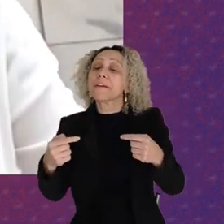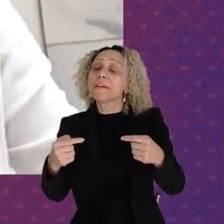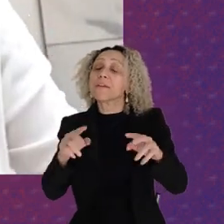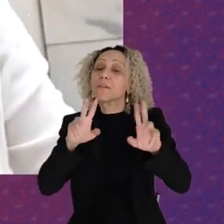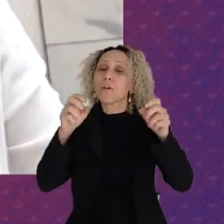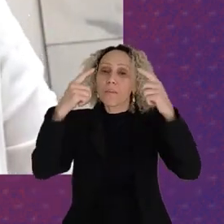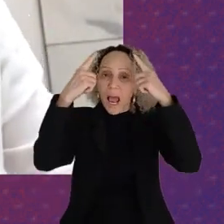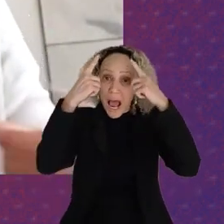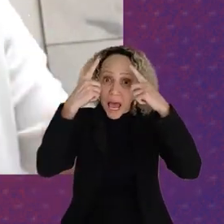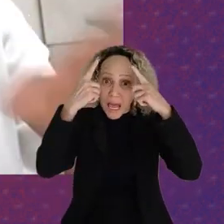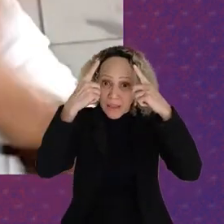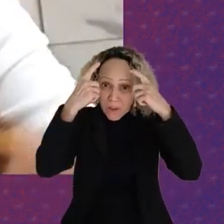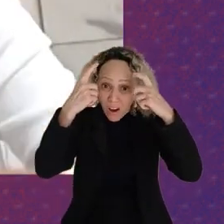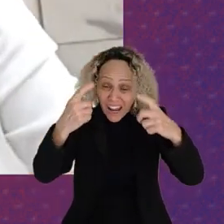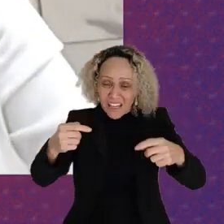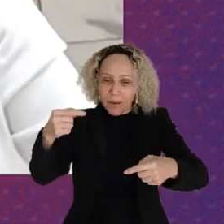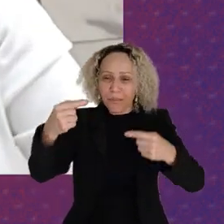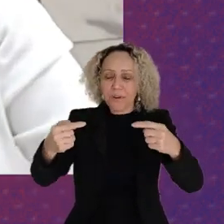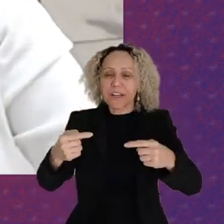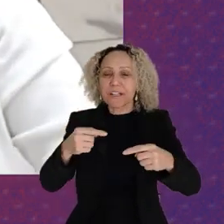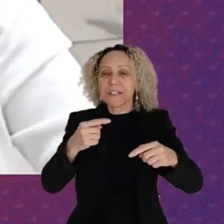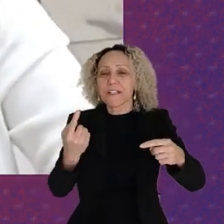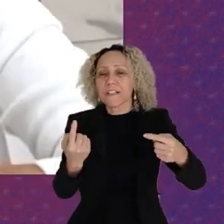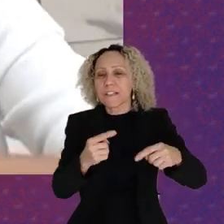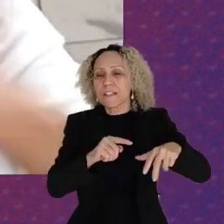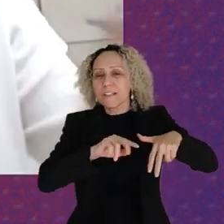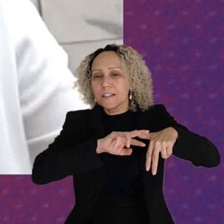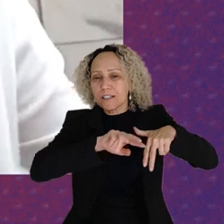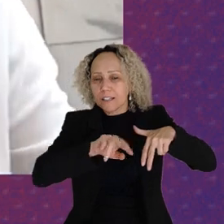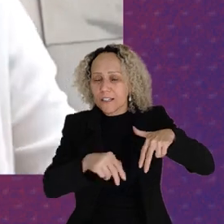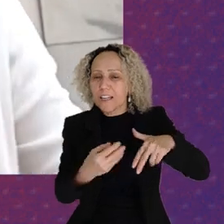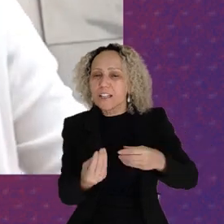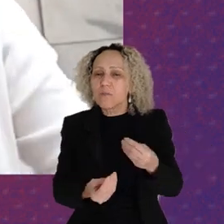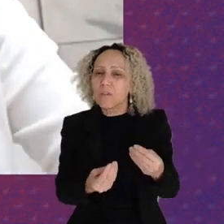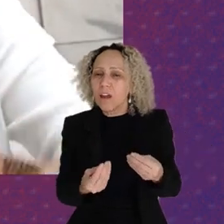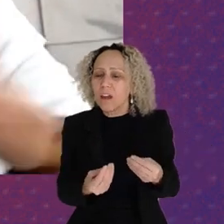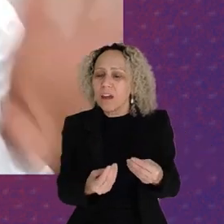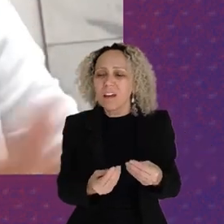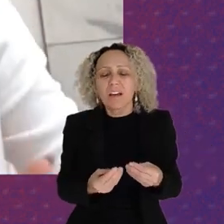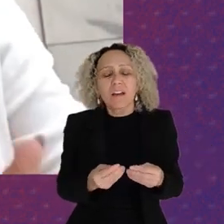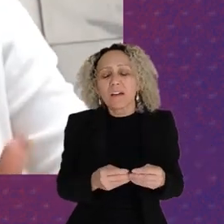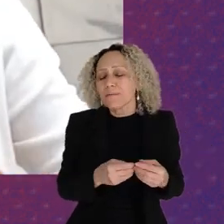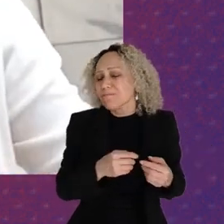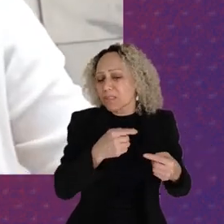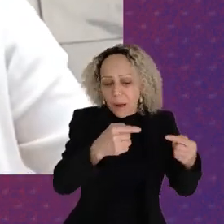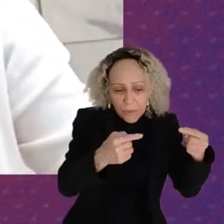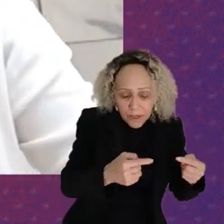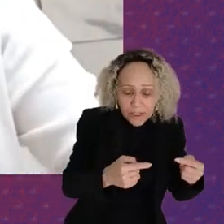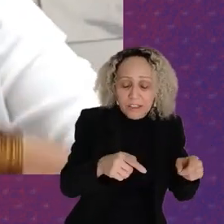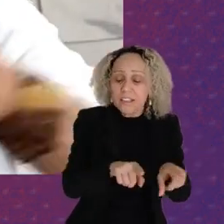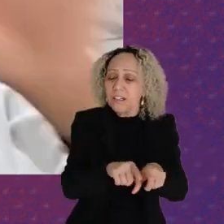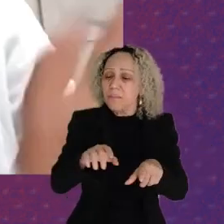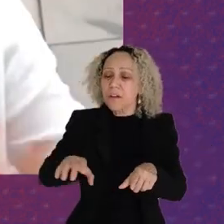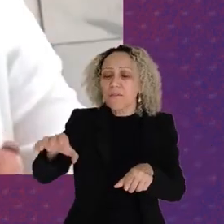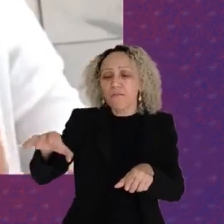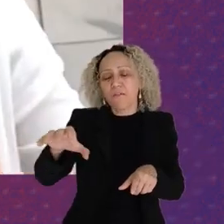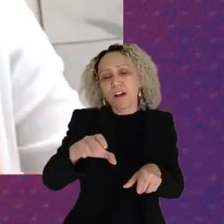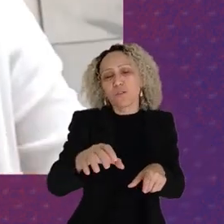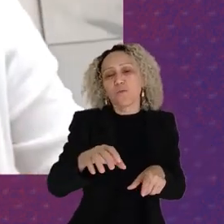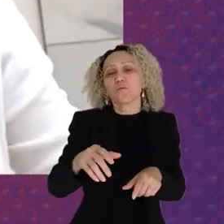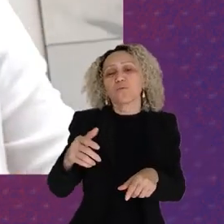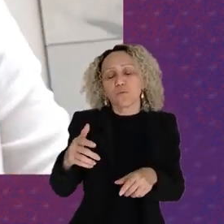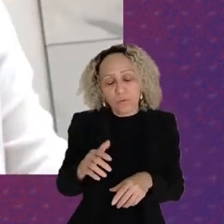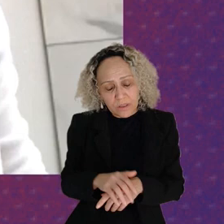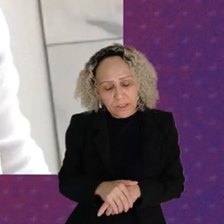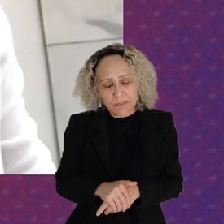da esfera eleitoral. A gente precisa começar a olhar todas essas mulheres, todas essas frentes, que são